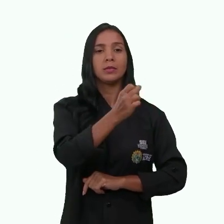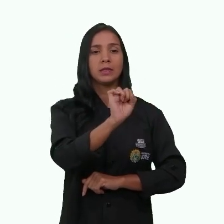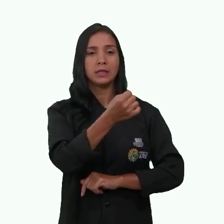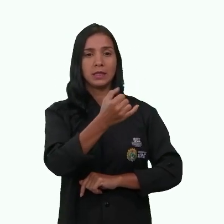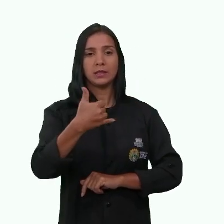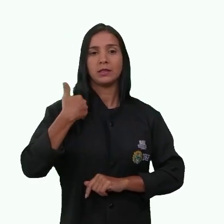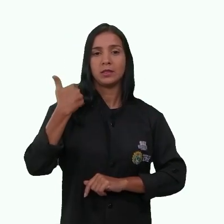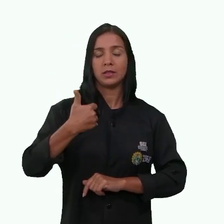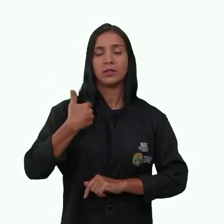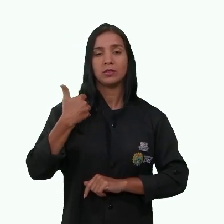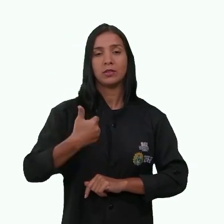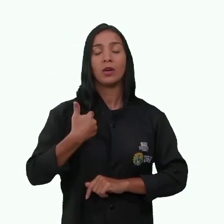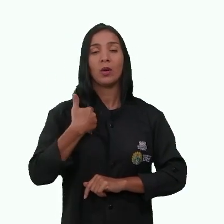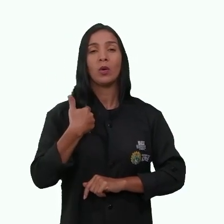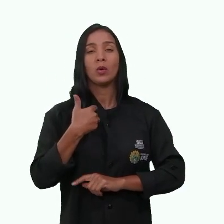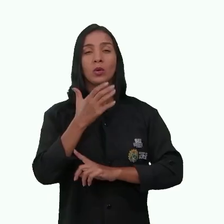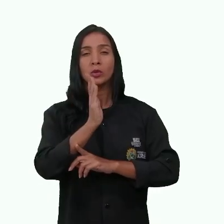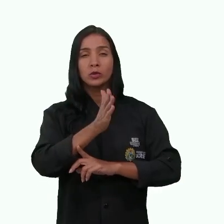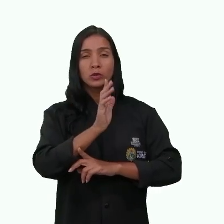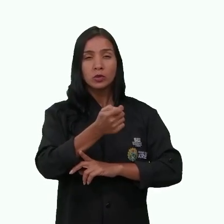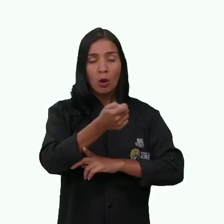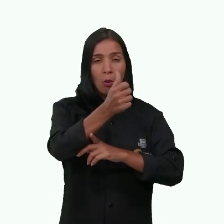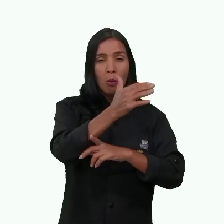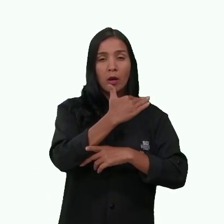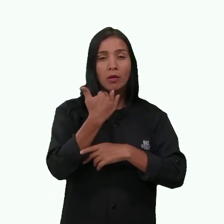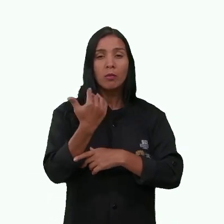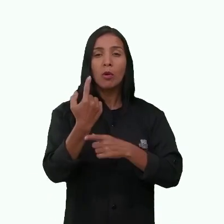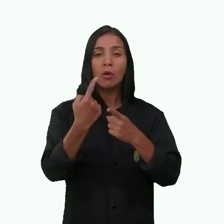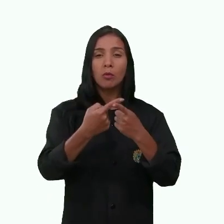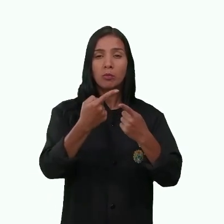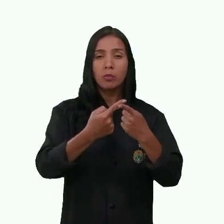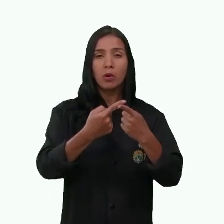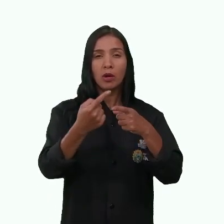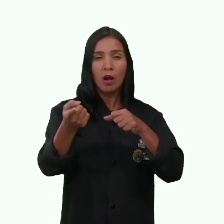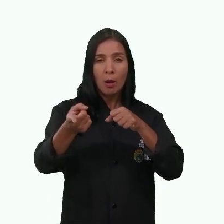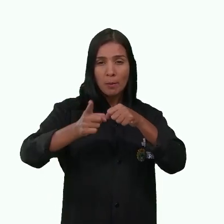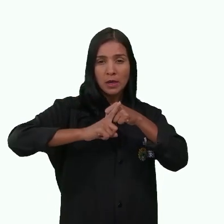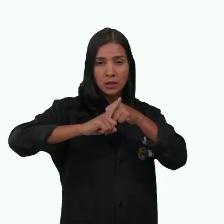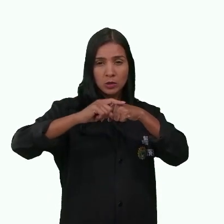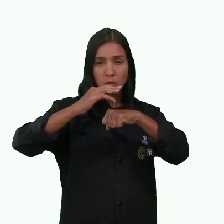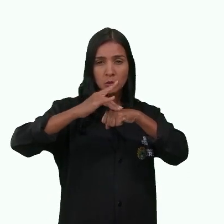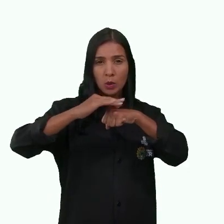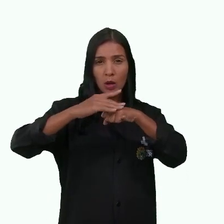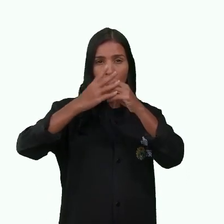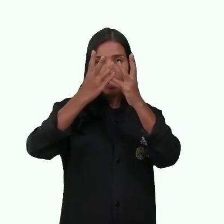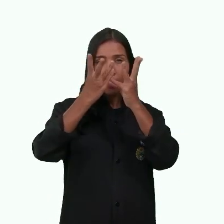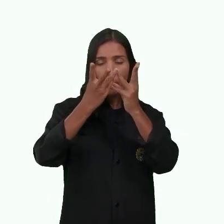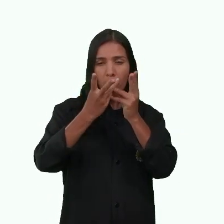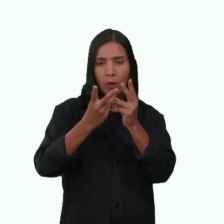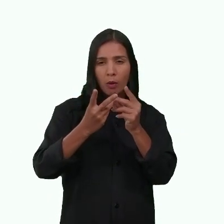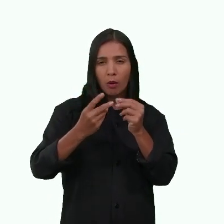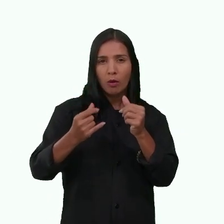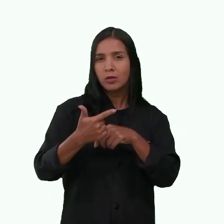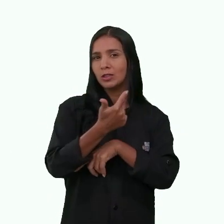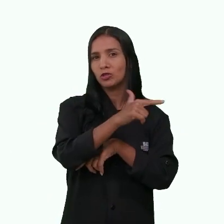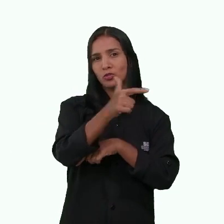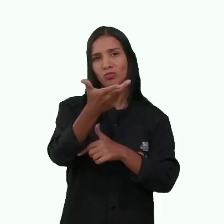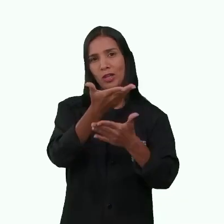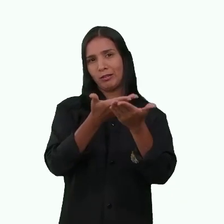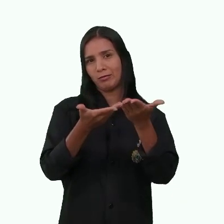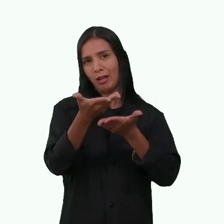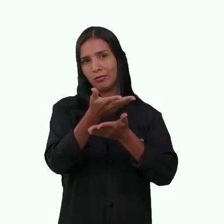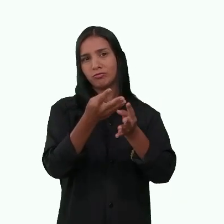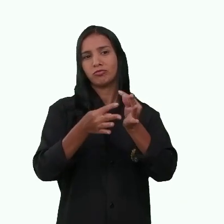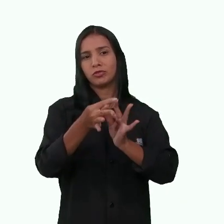está em estado terminal devido a uma doença degenerativa incurável.